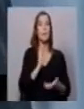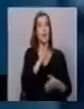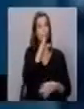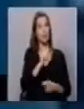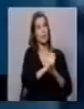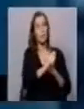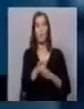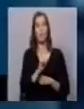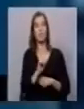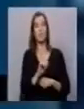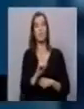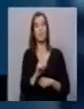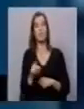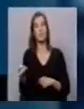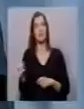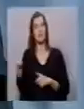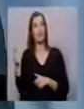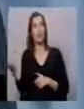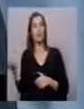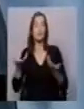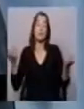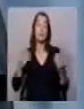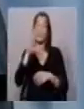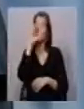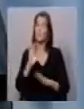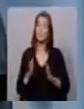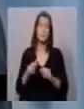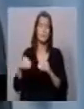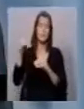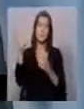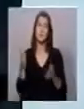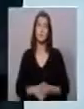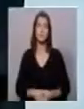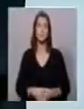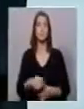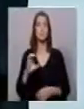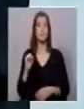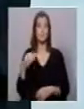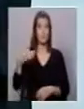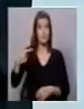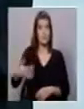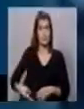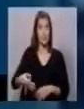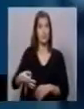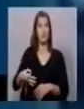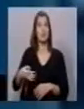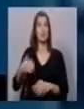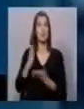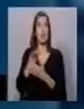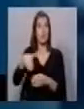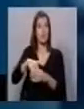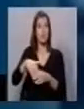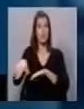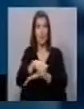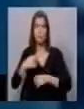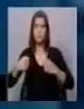E parece-nos que aqui que o Governo tem de ir mais longe, inevitavelmente. A CGTP vai marcar até às eleições na rua esse